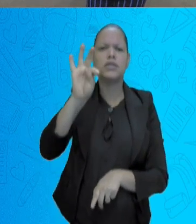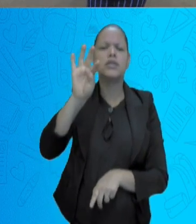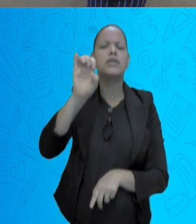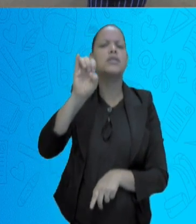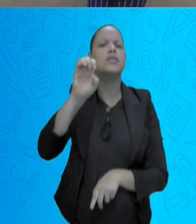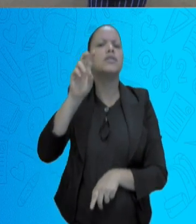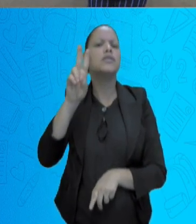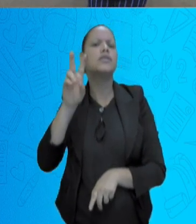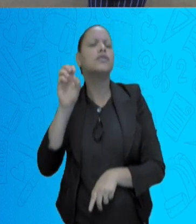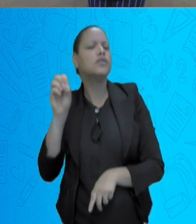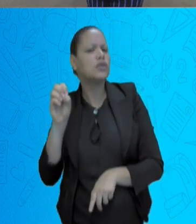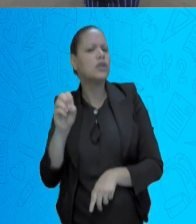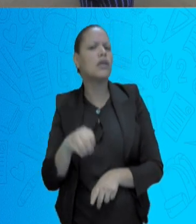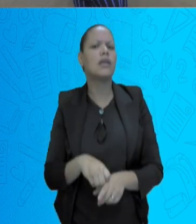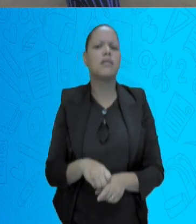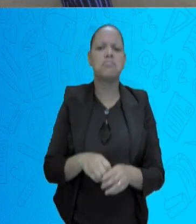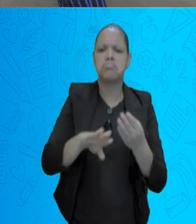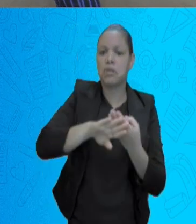músculo.